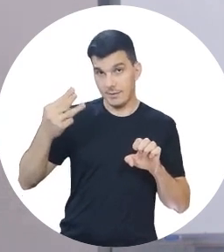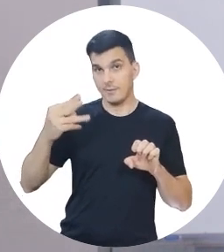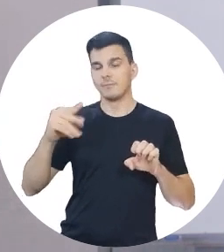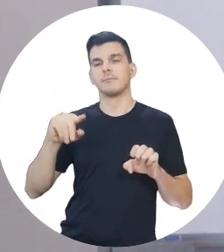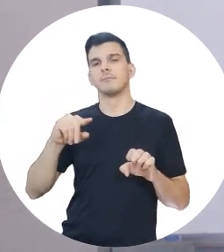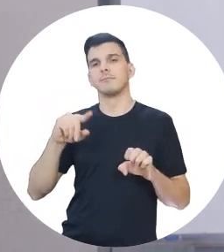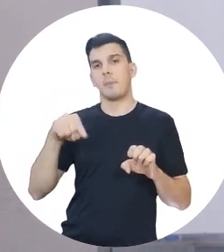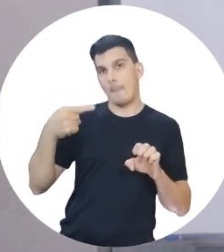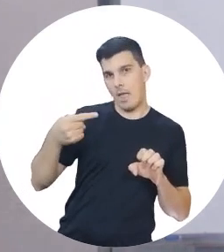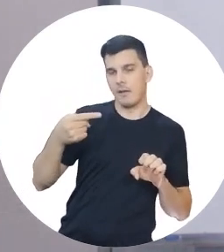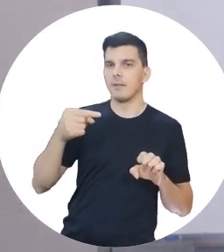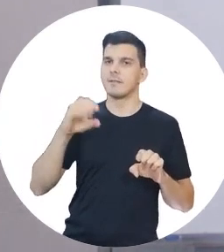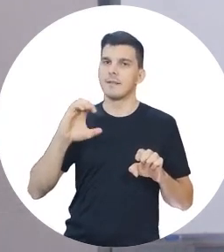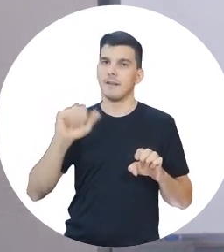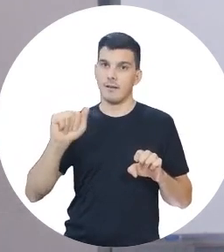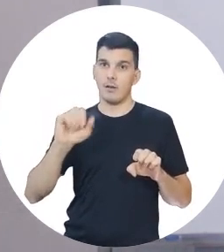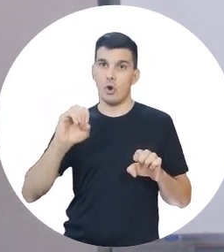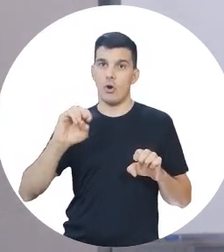H2CO3 mais